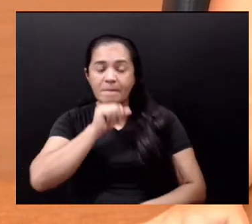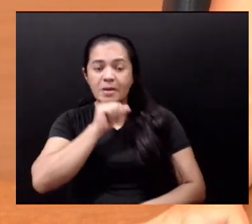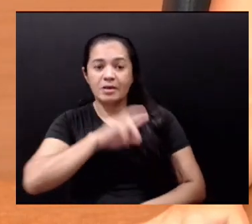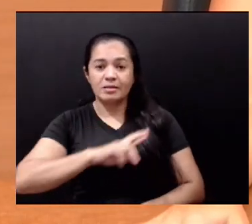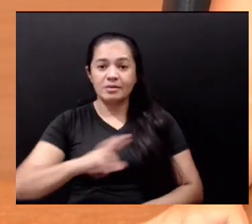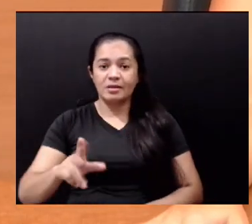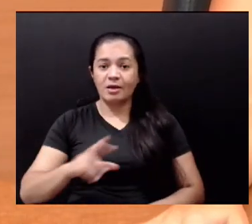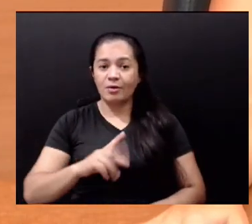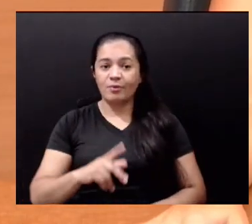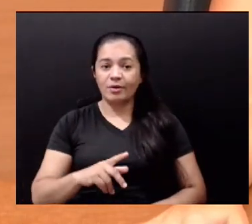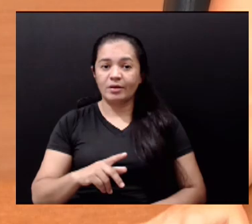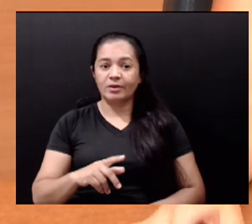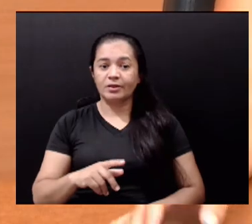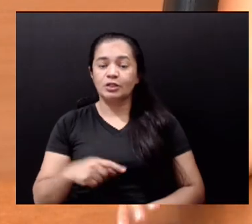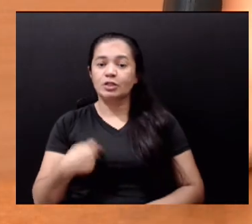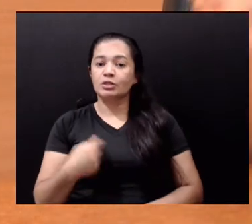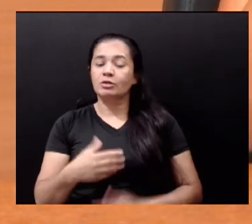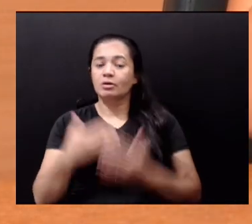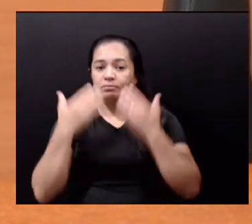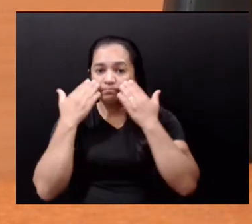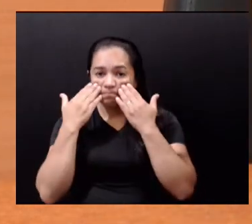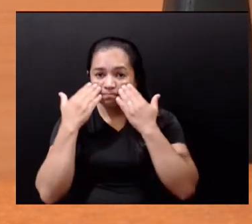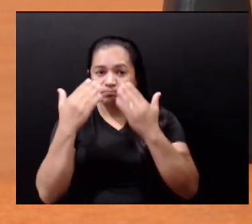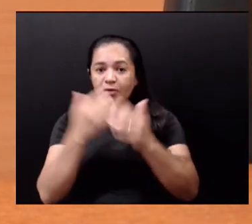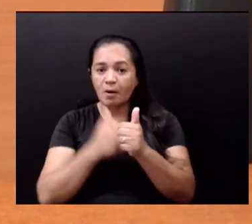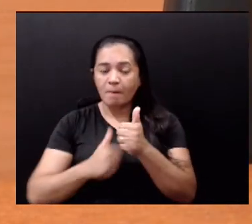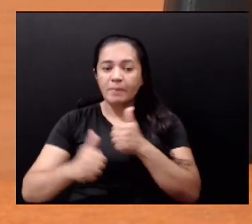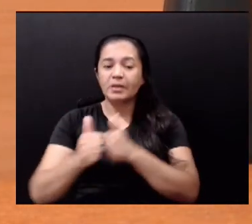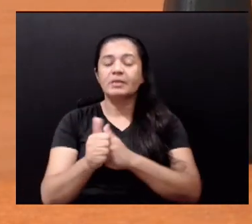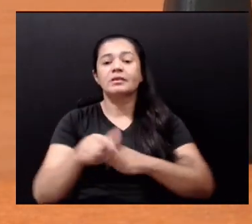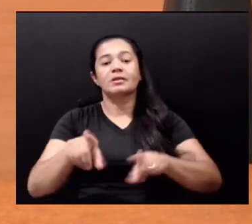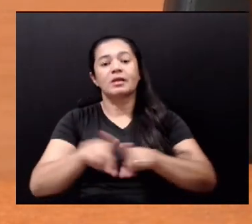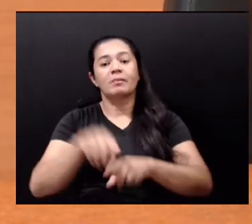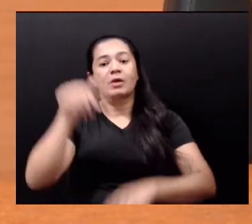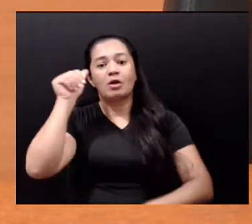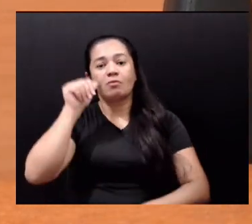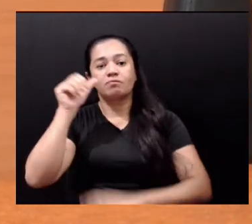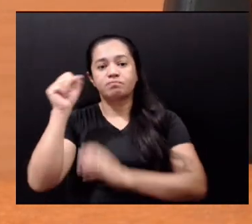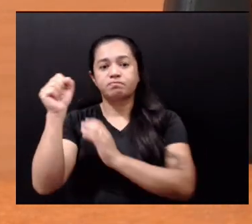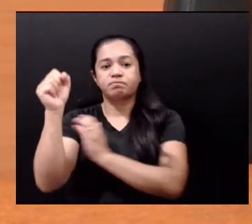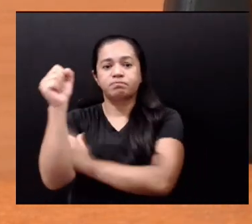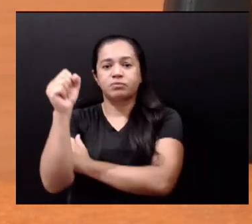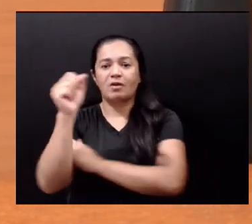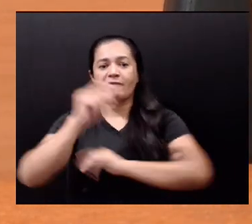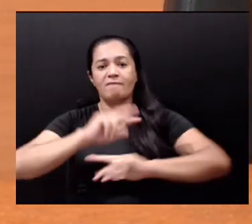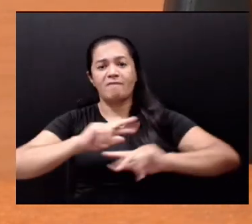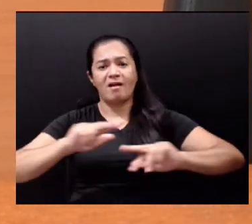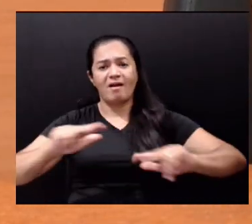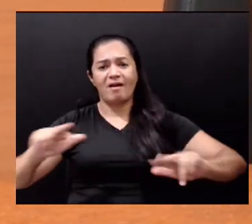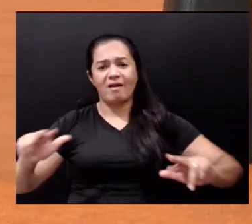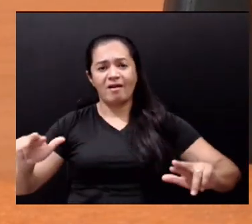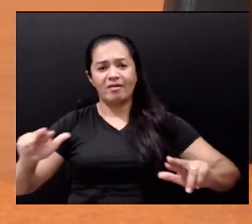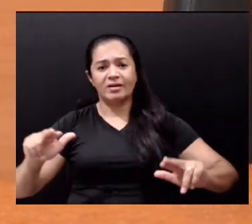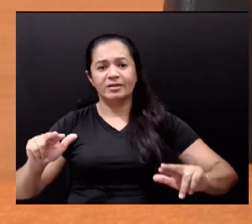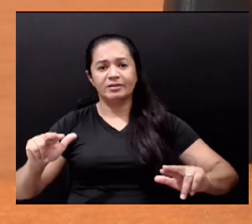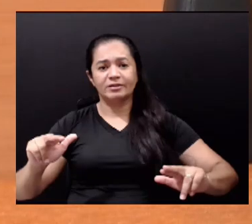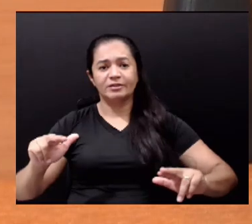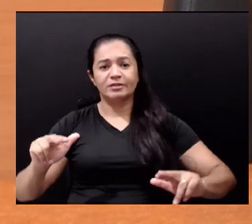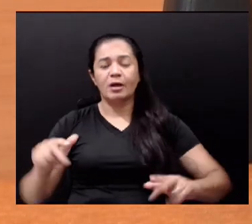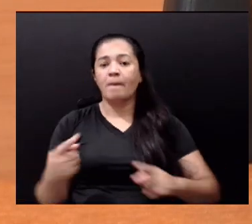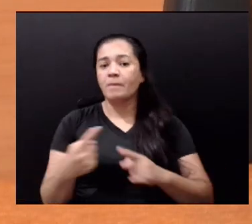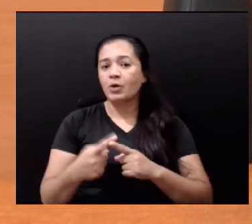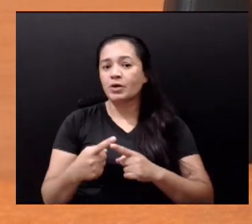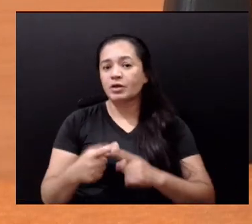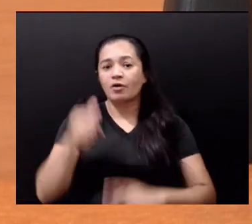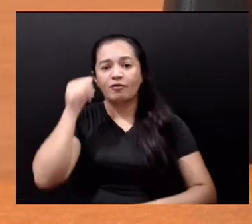processos de resistência. Ao mesmo tempo, o feminismo tem incorporado vertentes do feminismo, né? O feminismo indígena tem